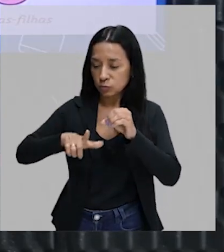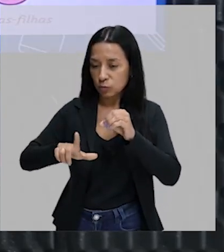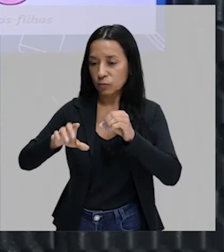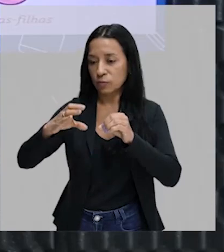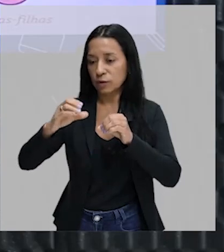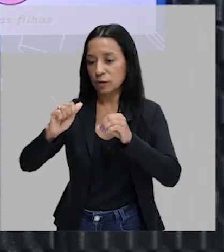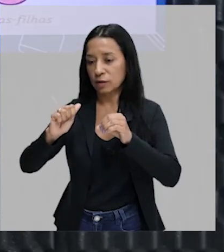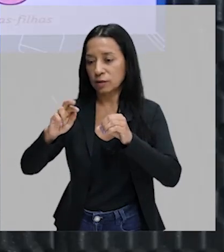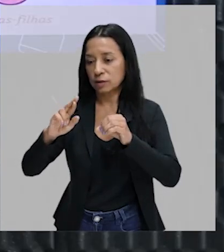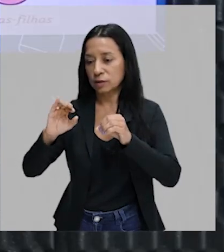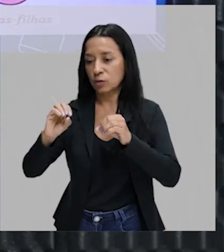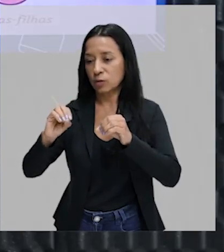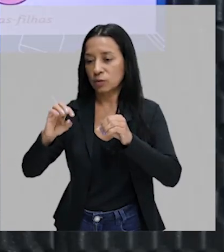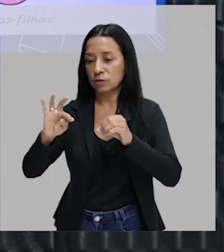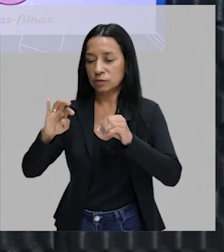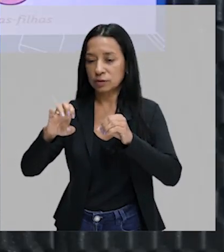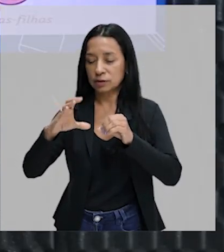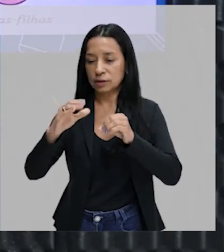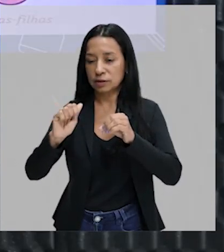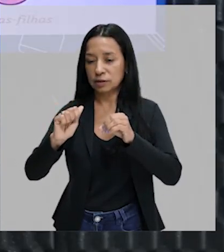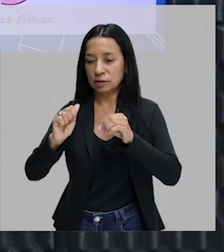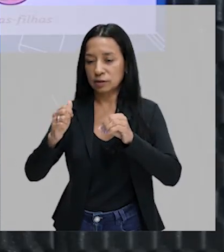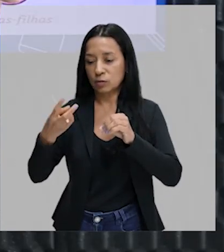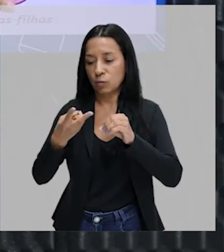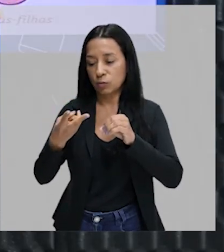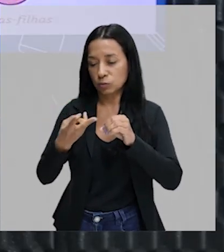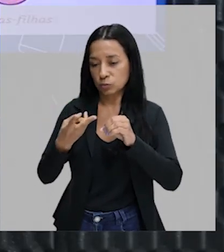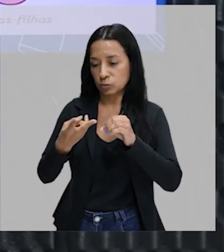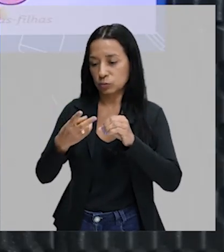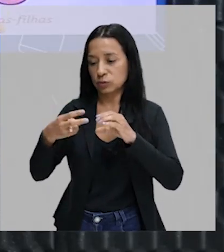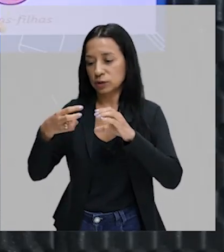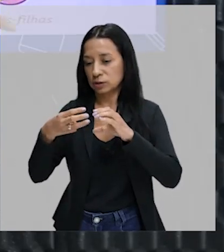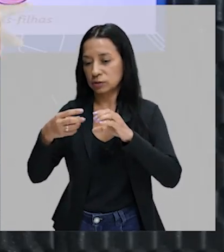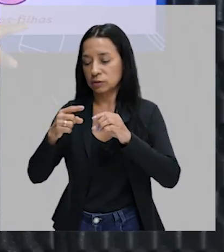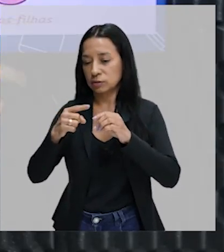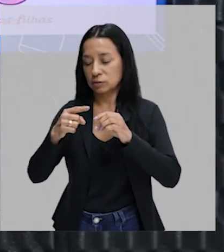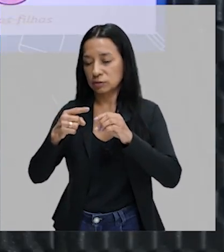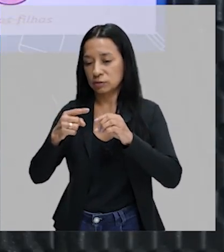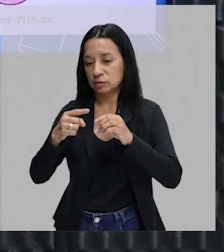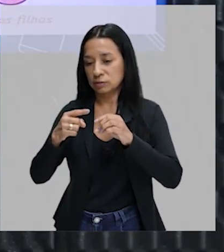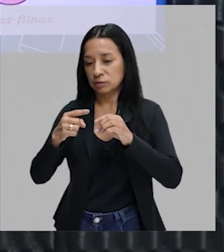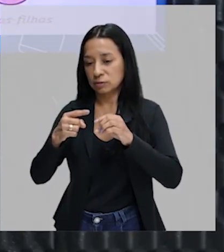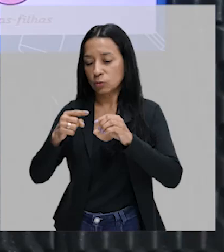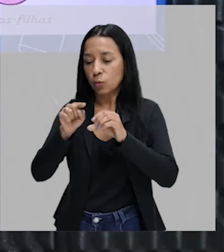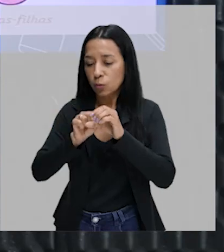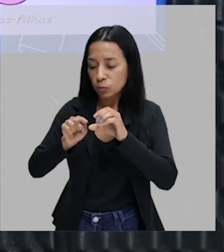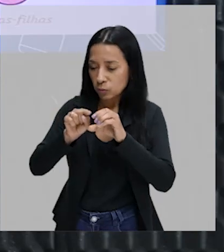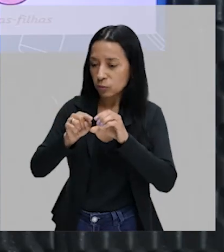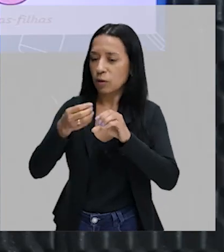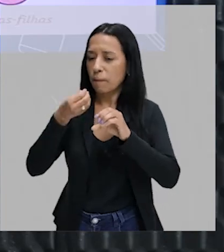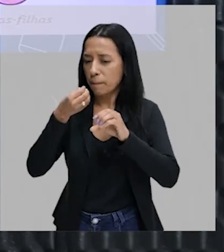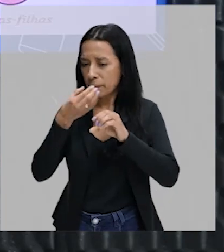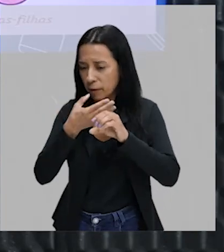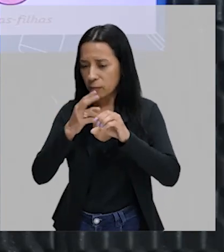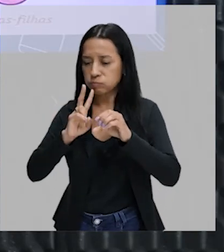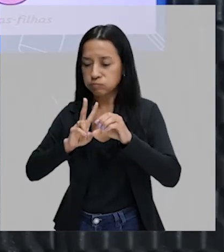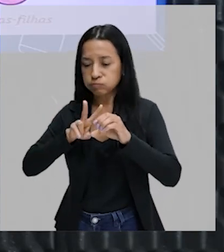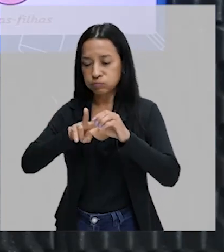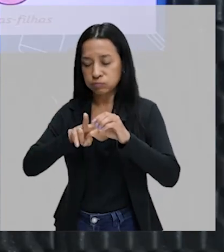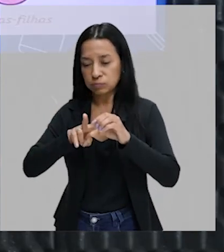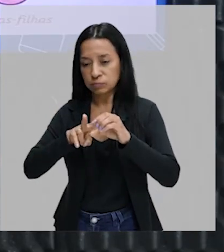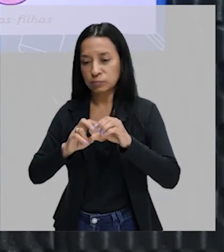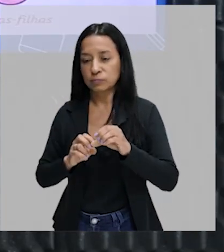aí a gente percebe que aí quando se formam as duas células, o núcleo está ali bonitinho, bem delimitado. Tá certo? Então, esse